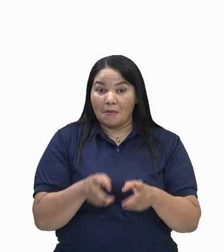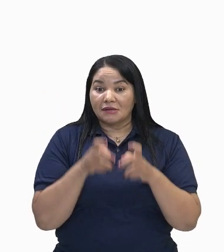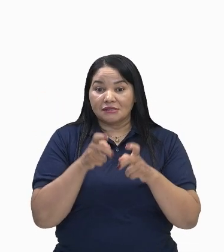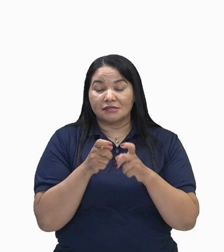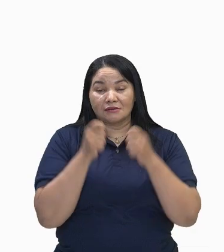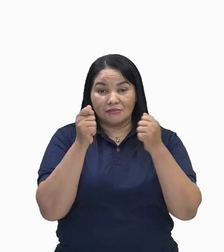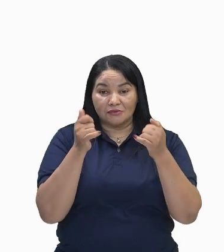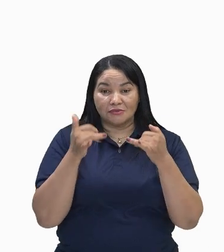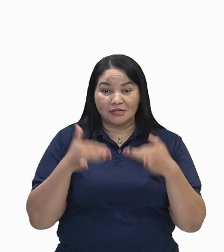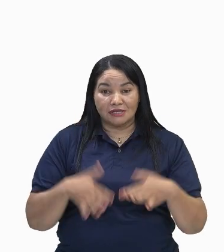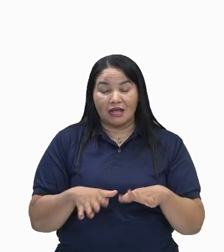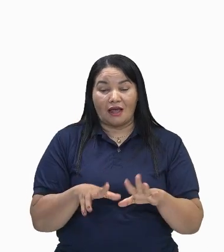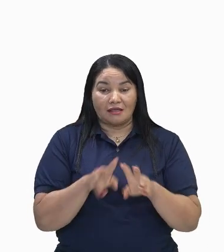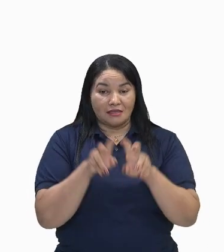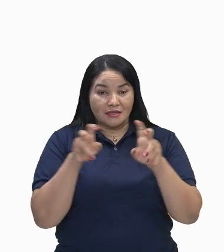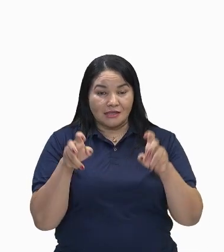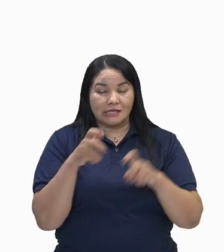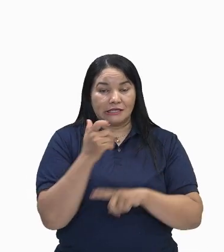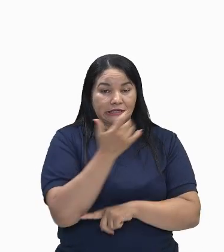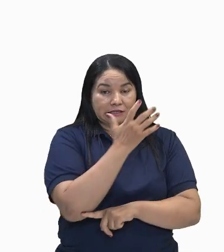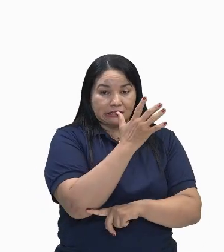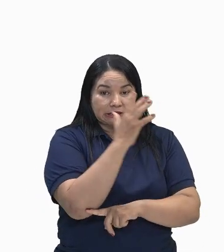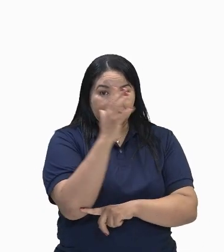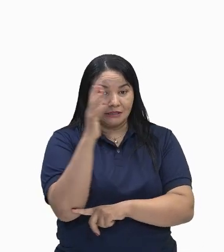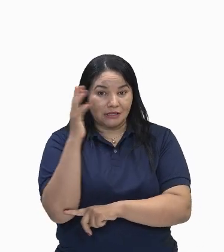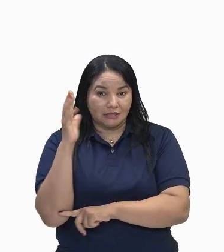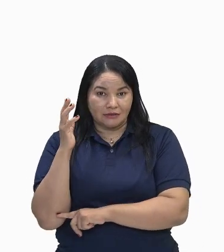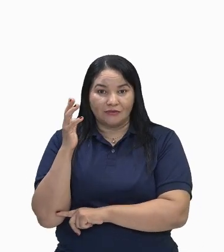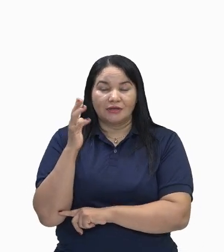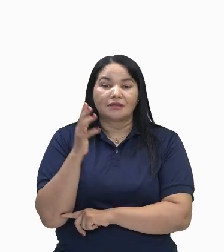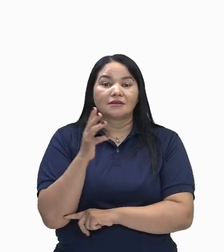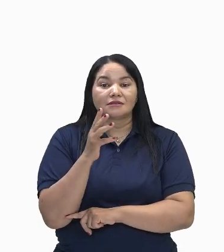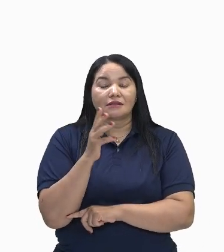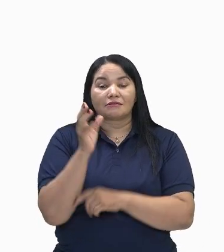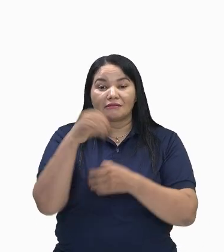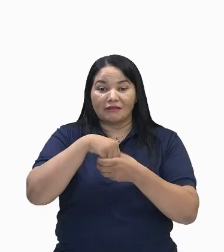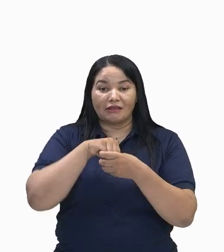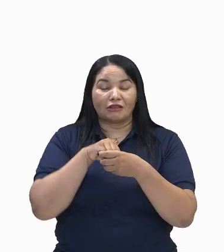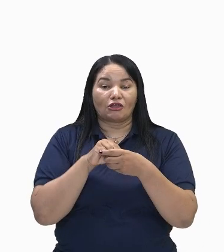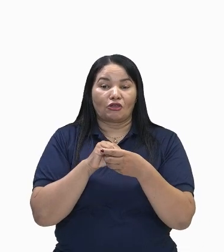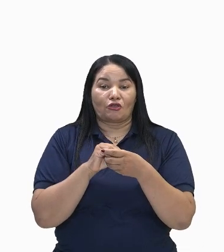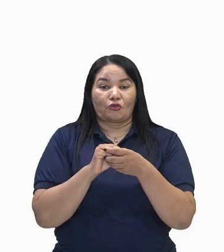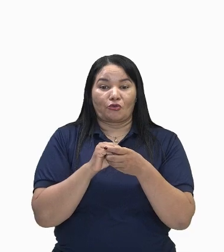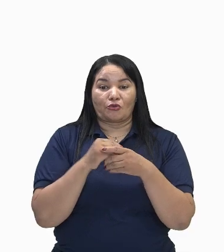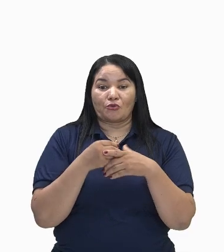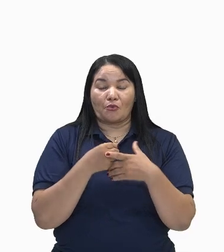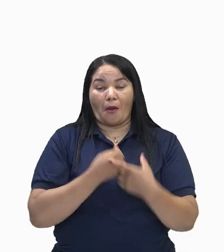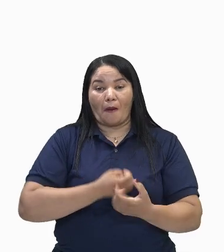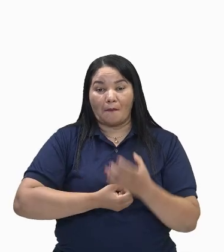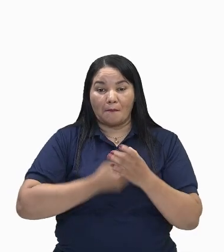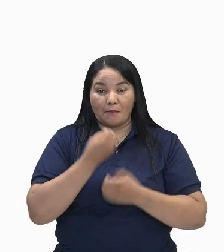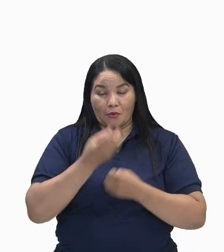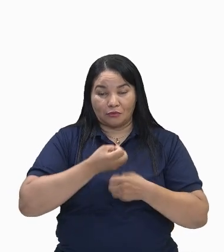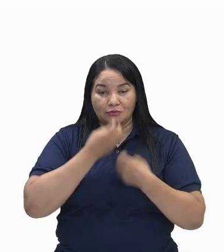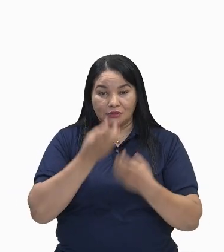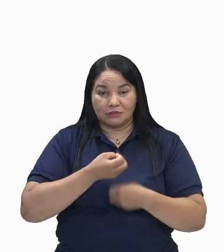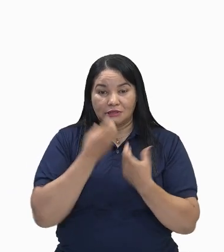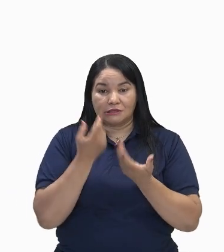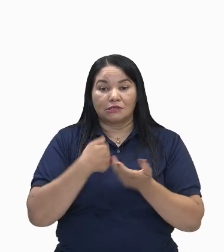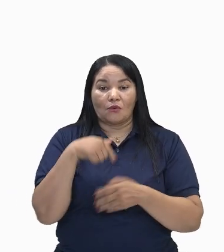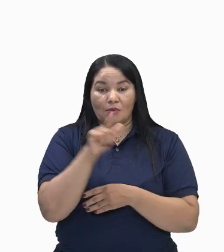da natureza na produção textual, na produção literária arcádica do Brasil,